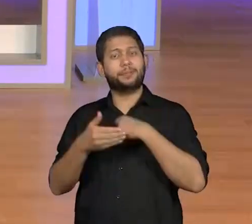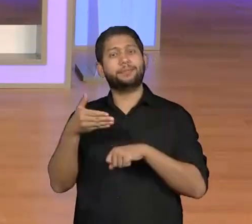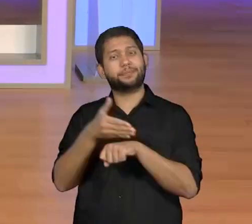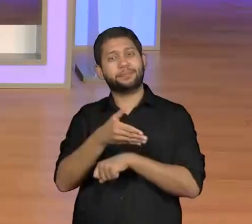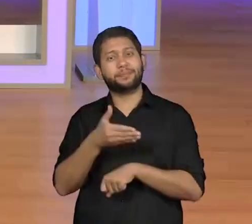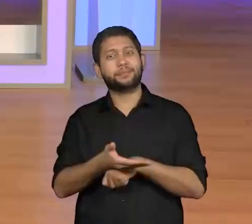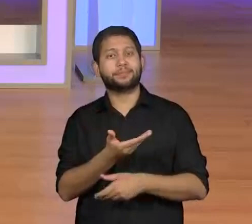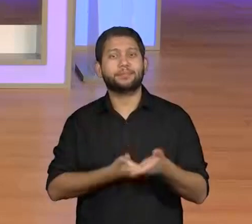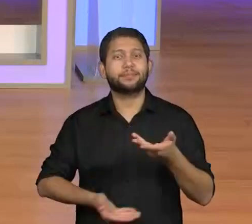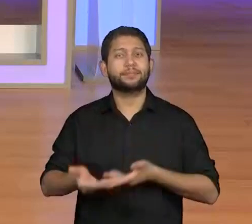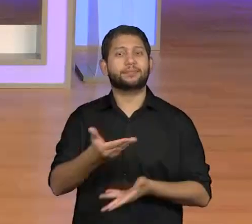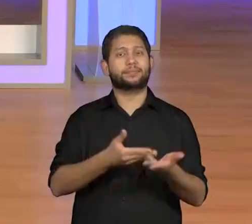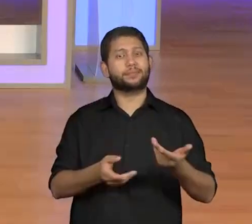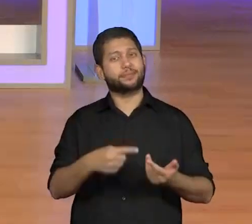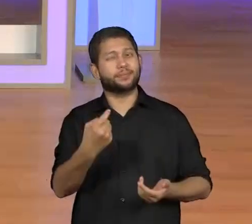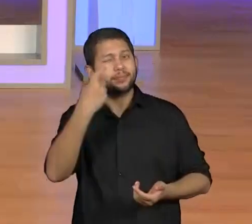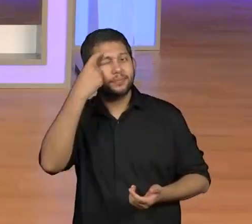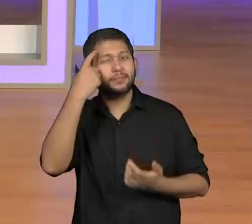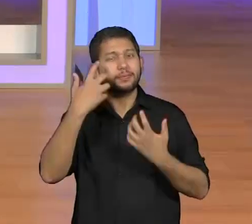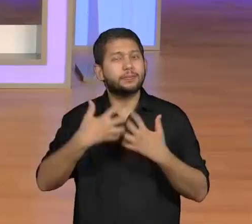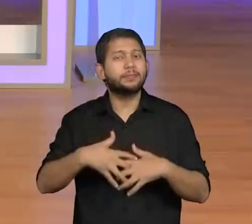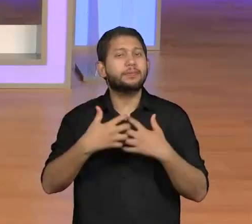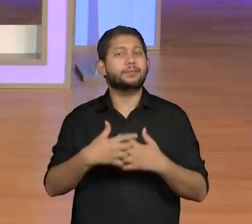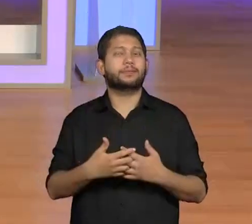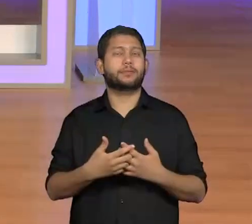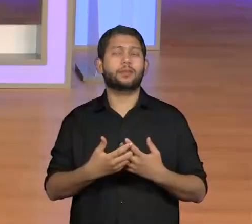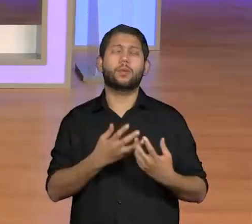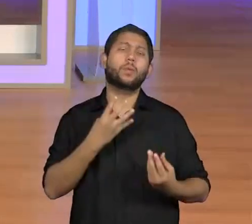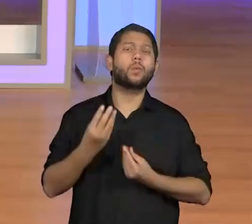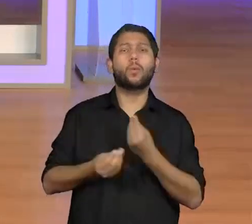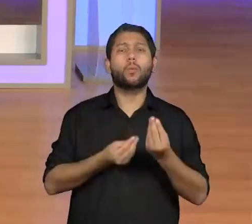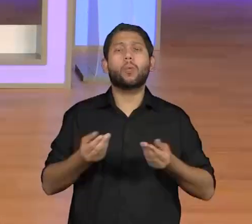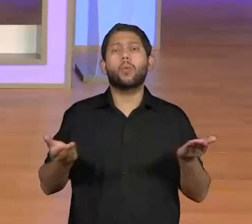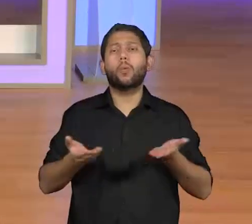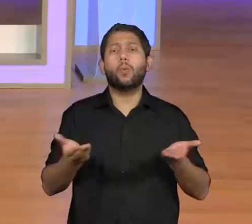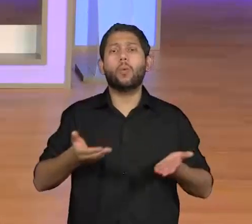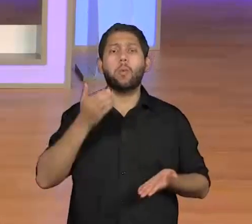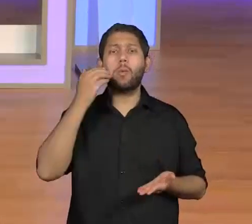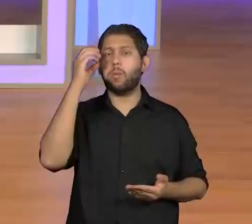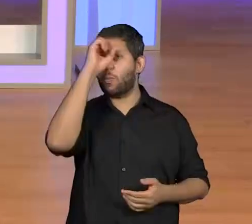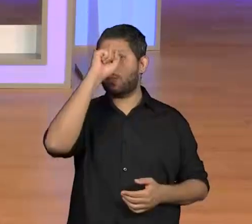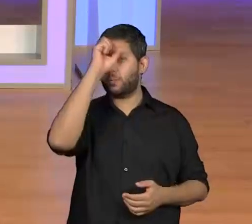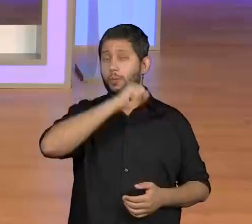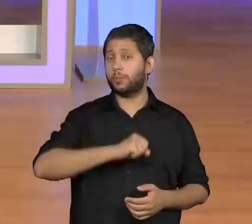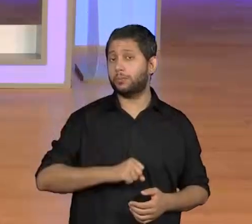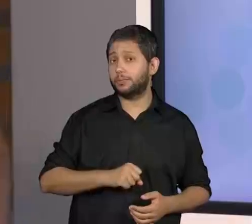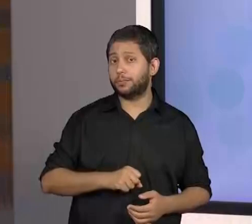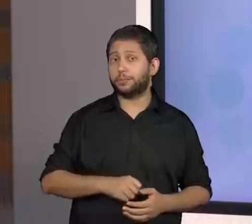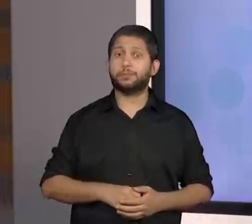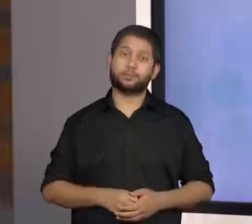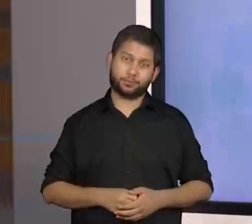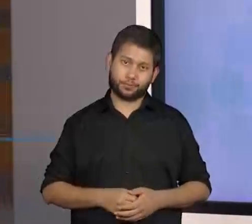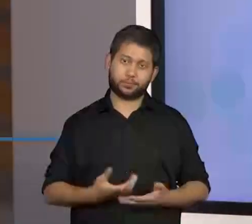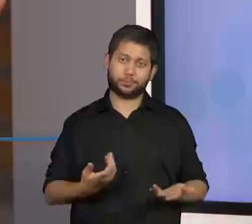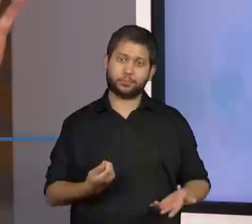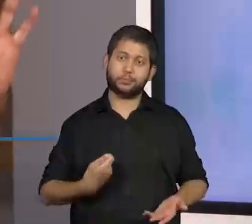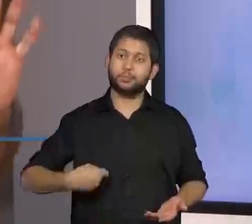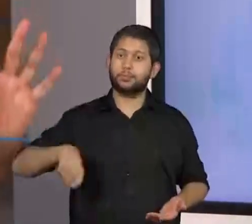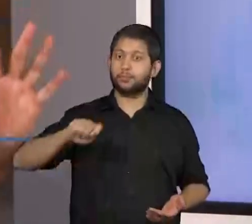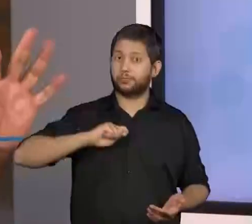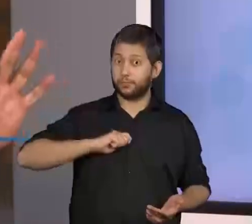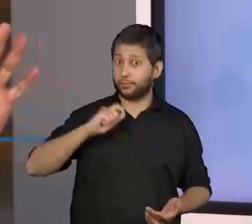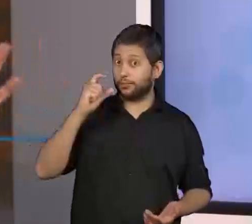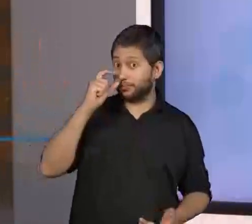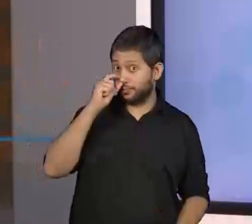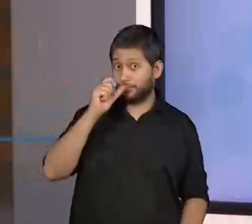aí, pensando juntinho comigo aí sobre o que nós iremos falar. Eu sou o professor